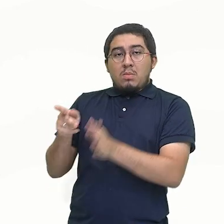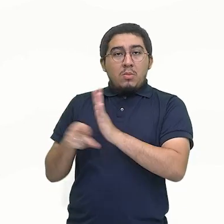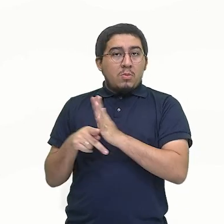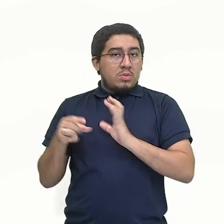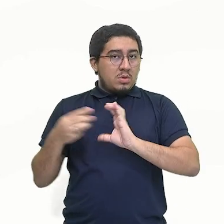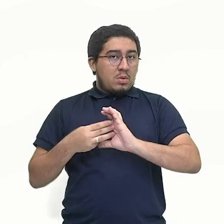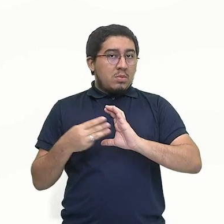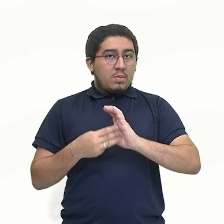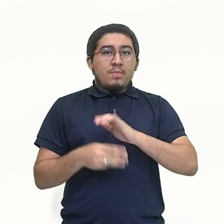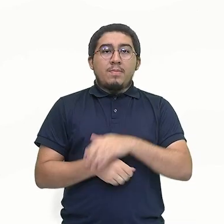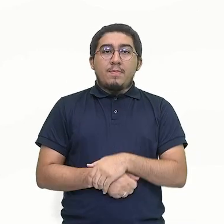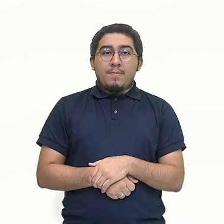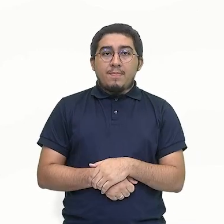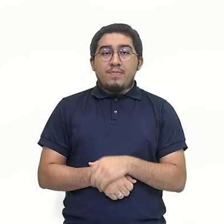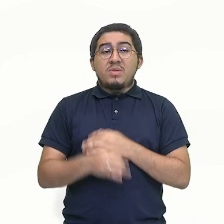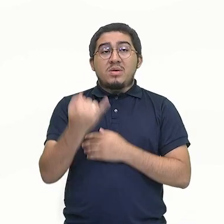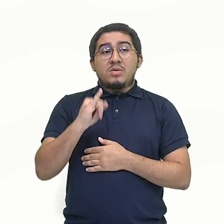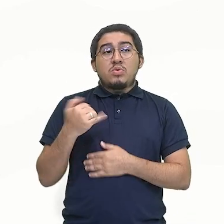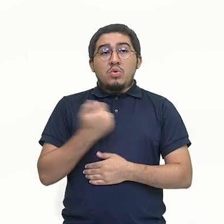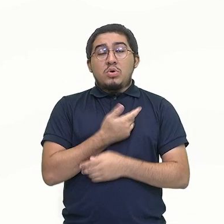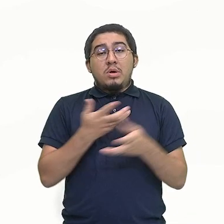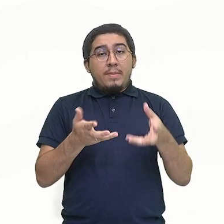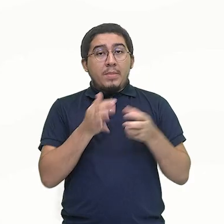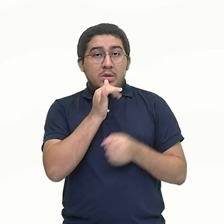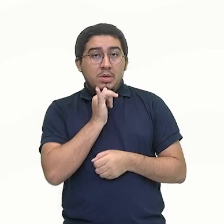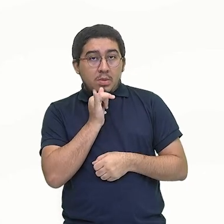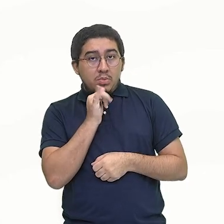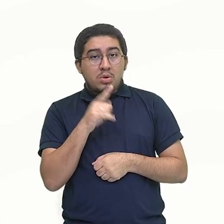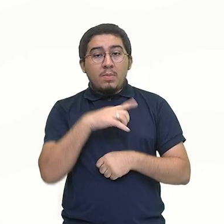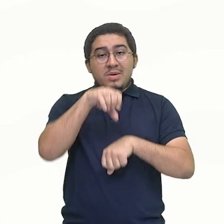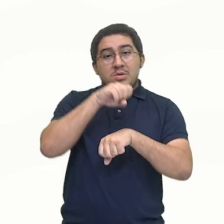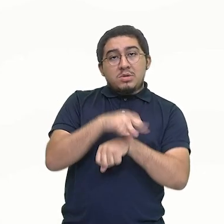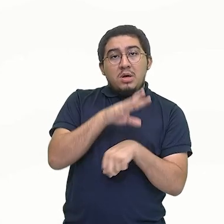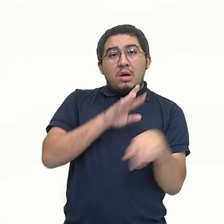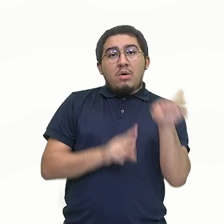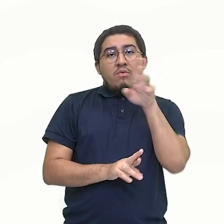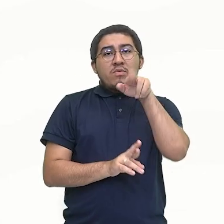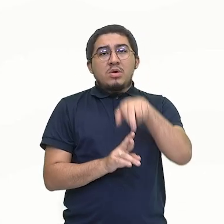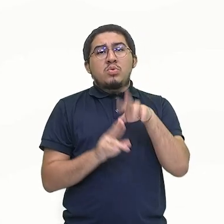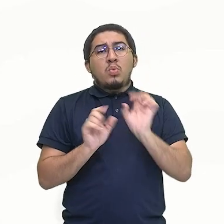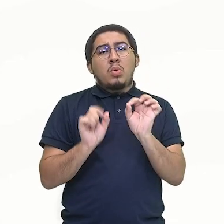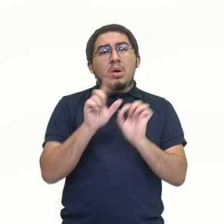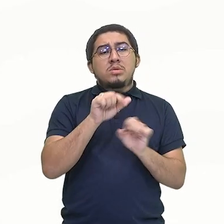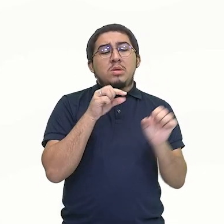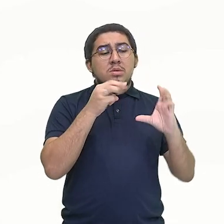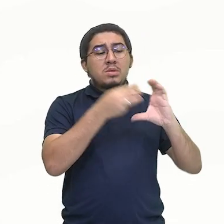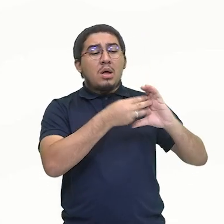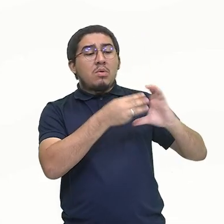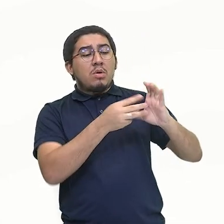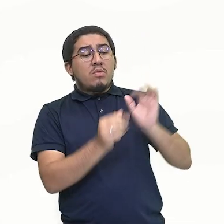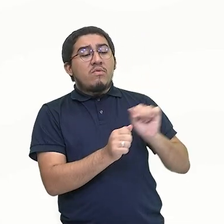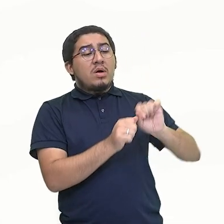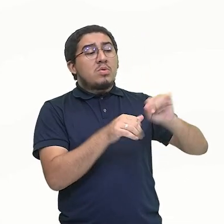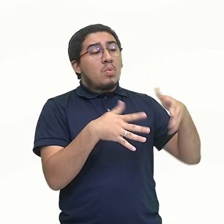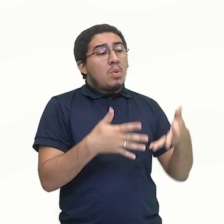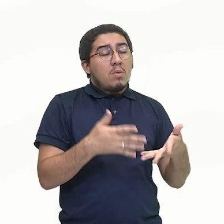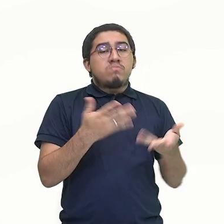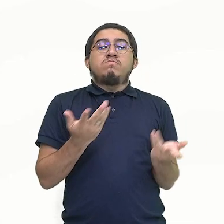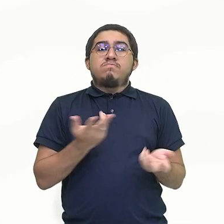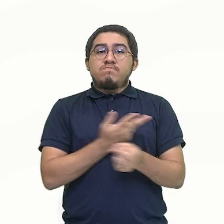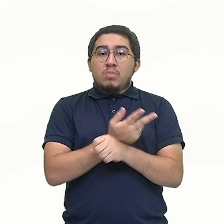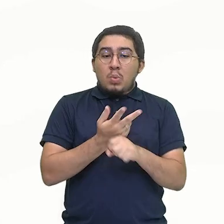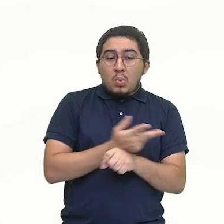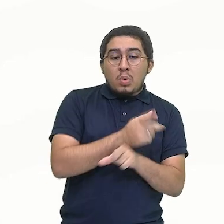por ela. Então, se a gente quer, digamos assim, uma dica sobre o que aquela célula faz, a gente busca entender